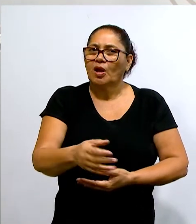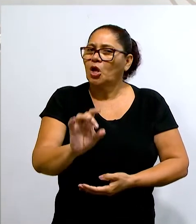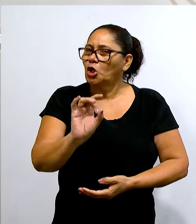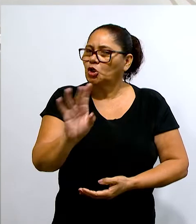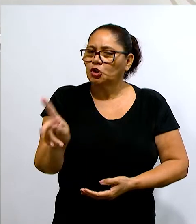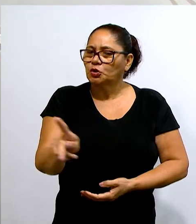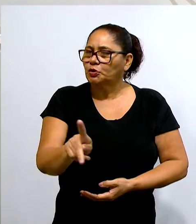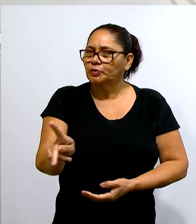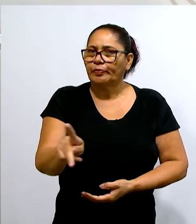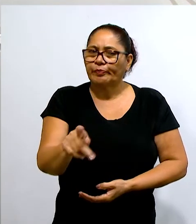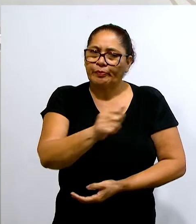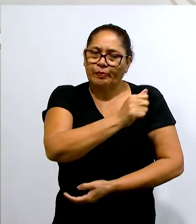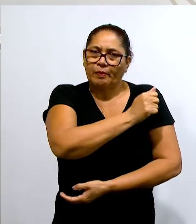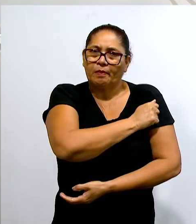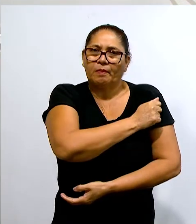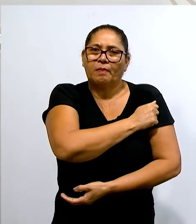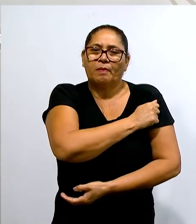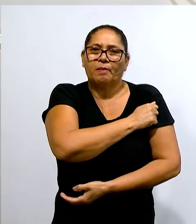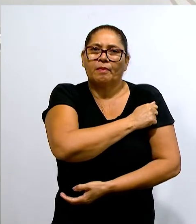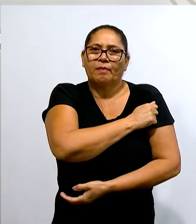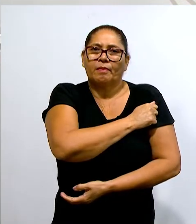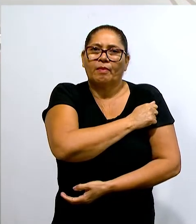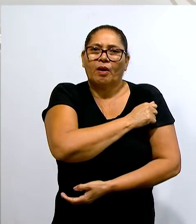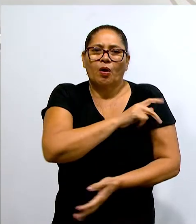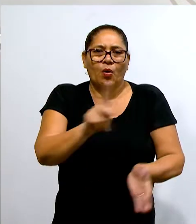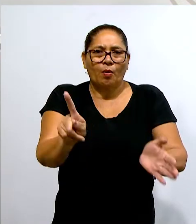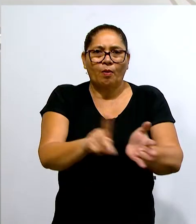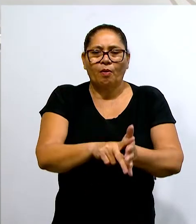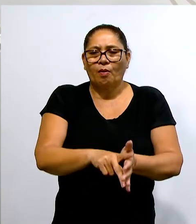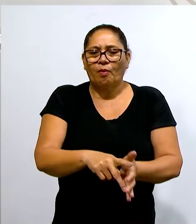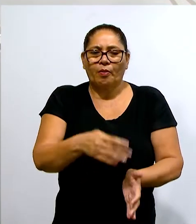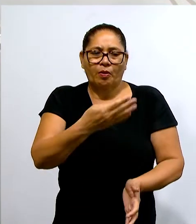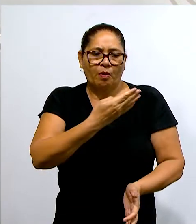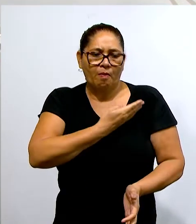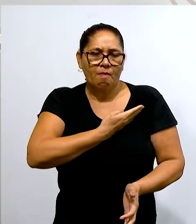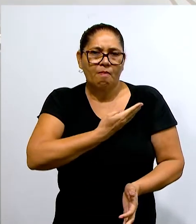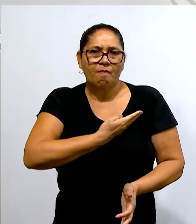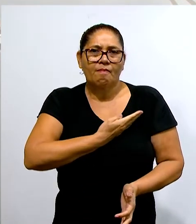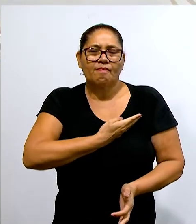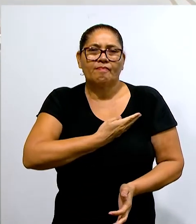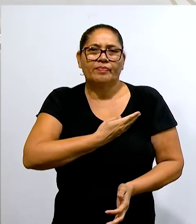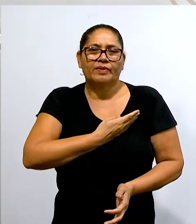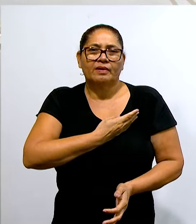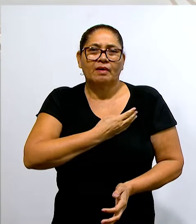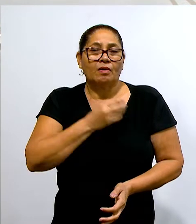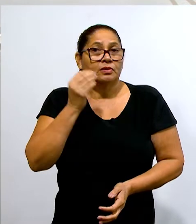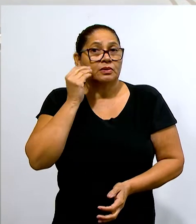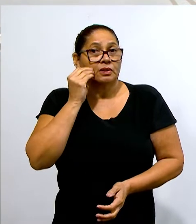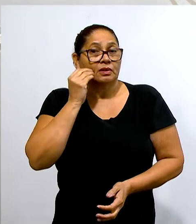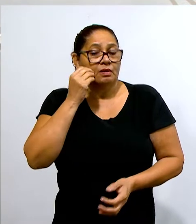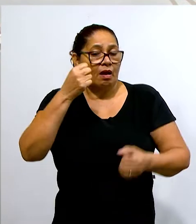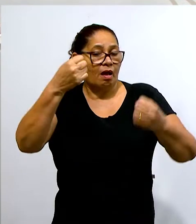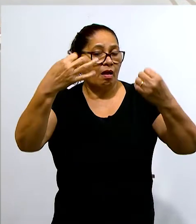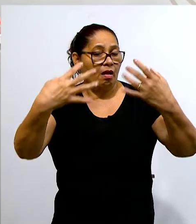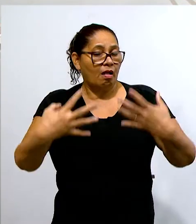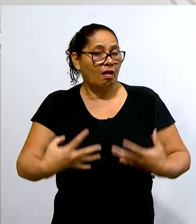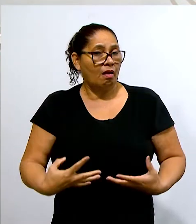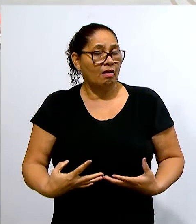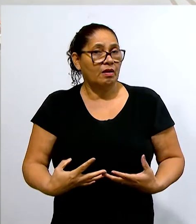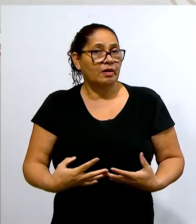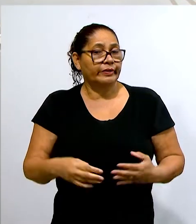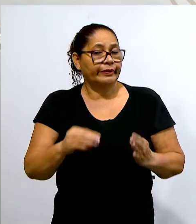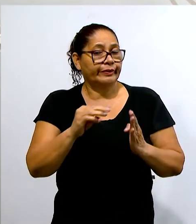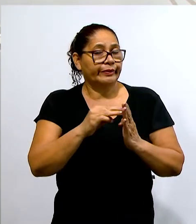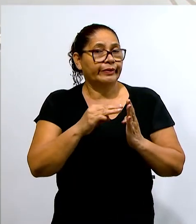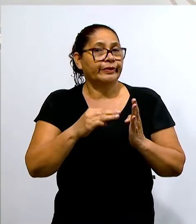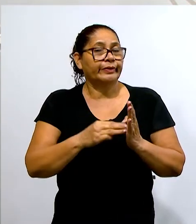aquele aluno, pode ser, às vezes, o próprio coleguinha. E ele, ao tentar explicar, né, um determinado conteúdo